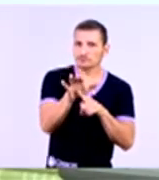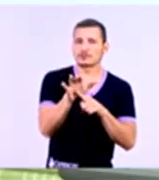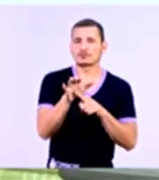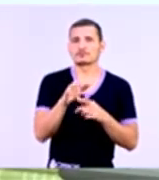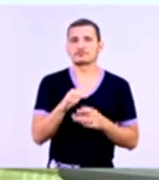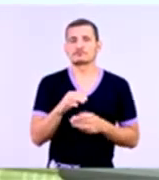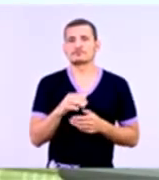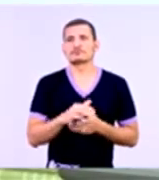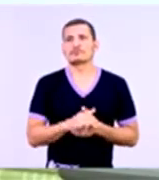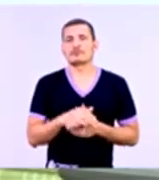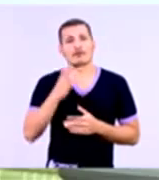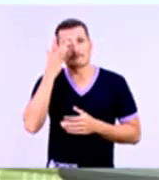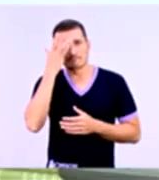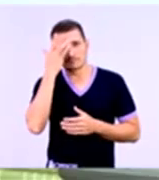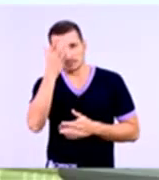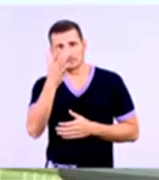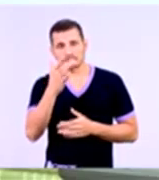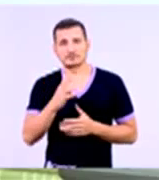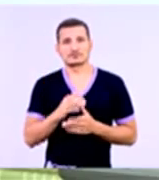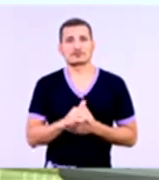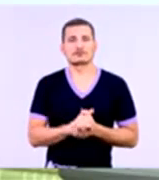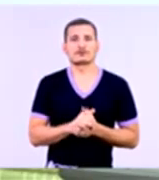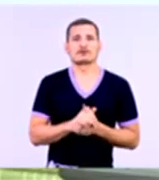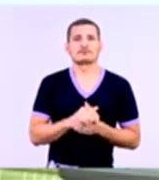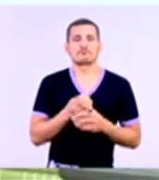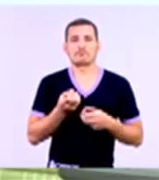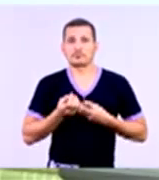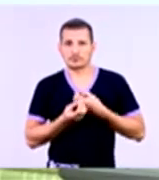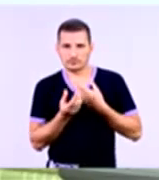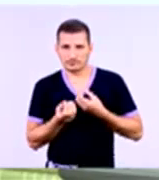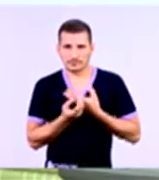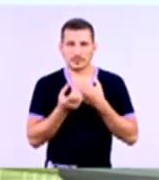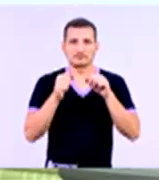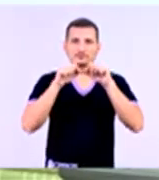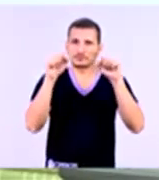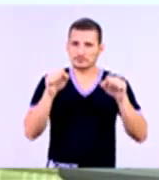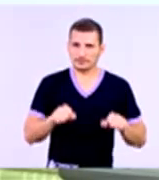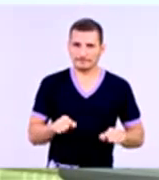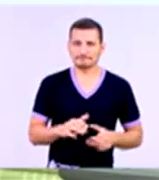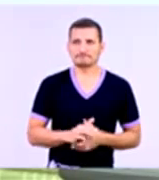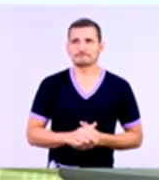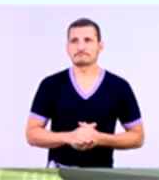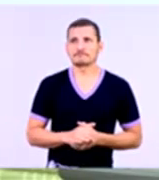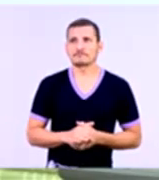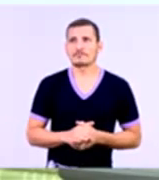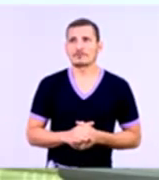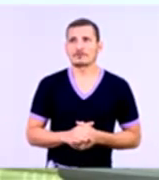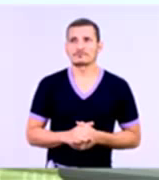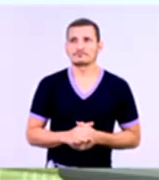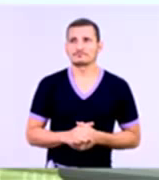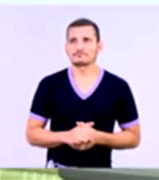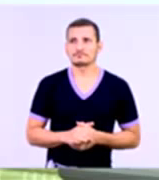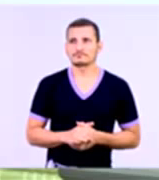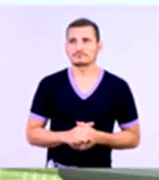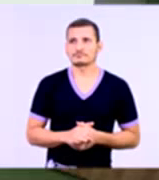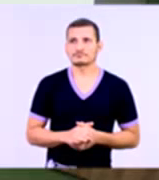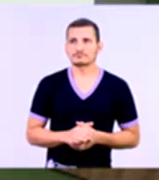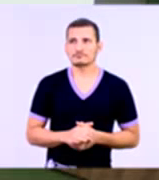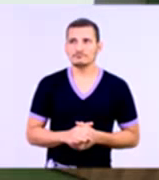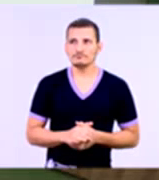dúvida, facilita a produtividade do software em uma grande escala. Uhum. Então, professor, tem mais alguma outra pergunta?